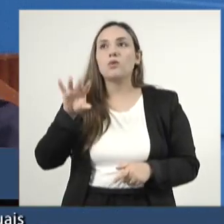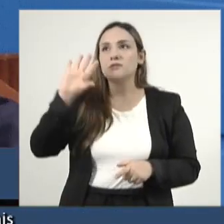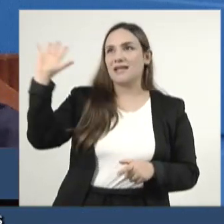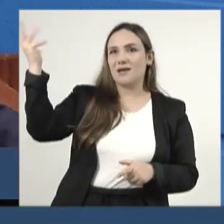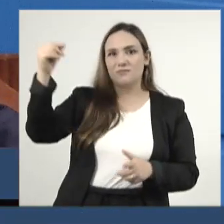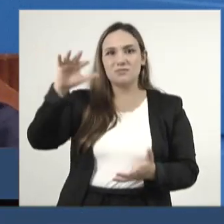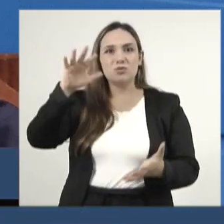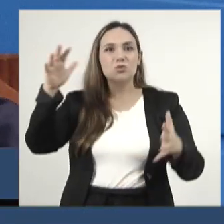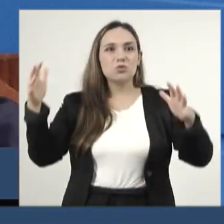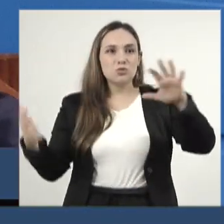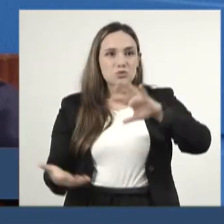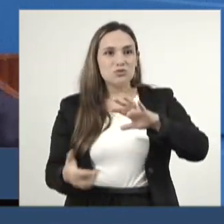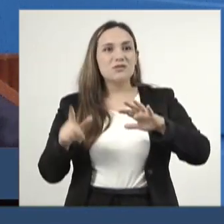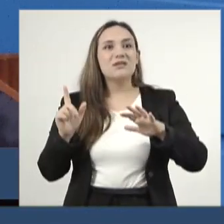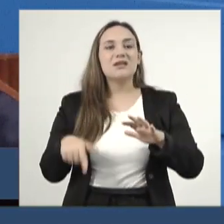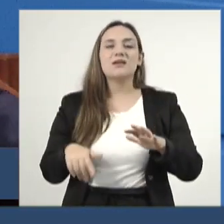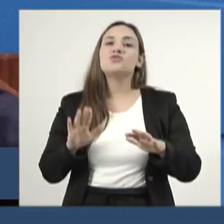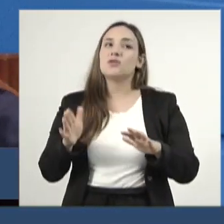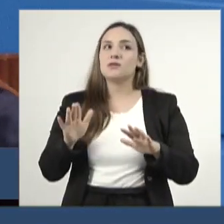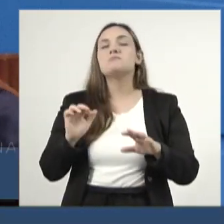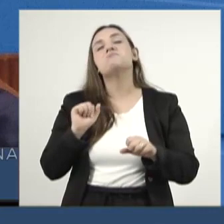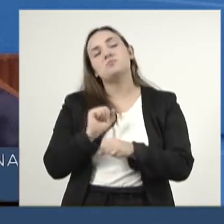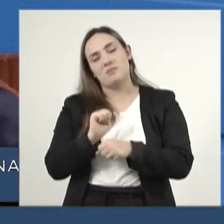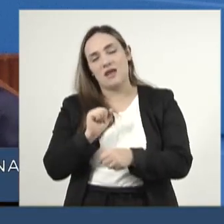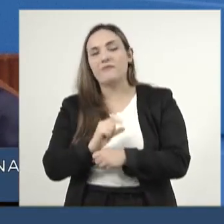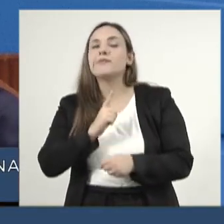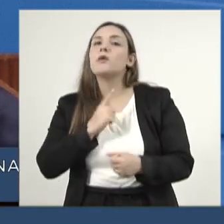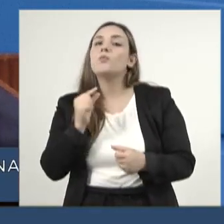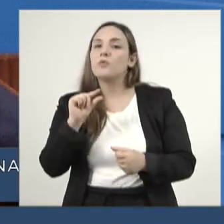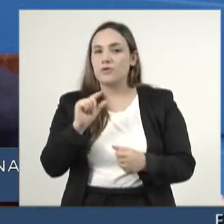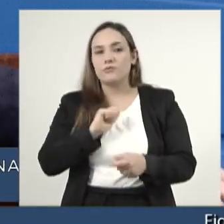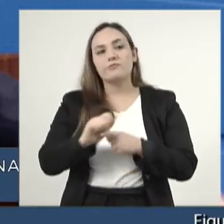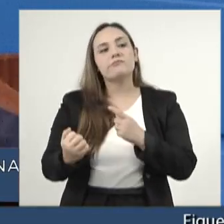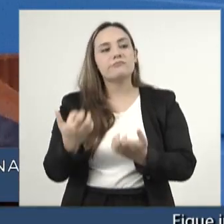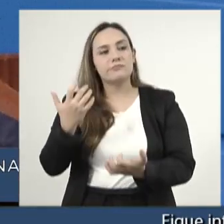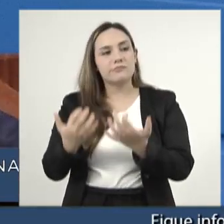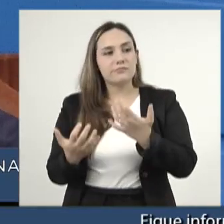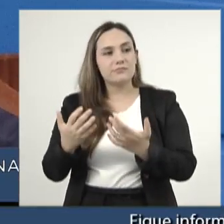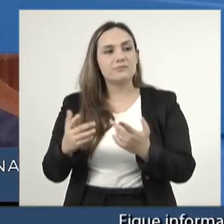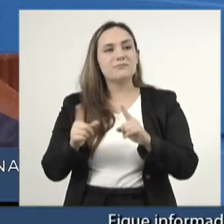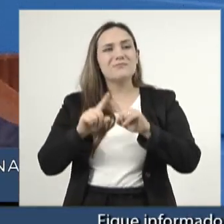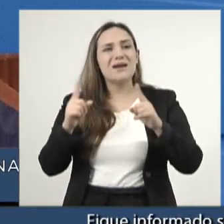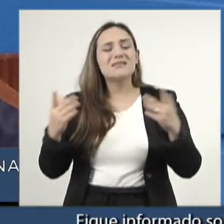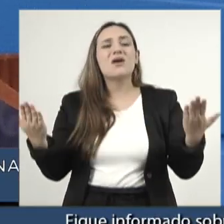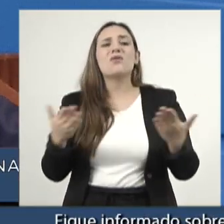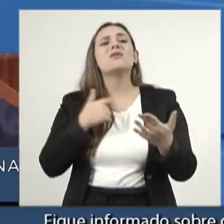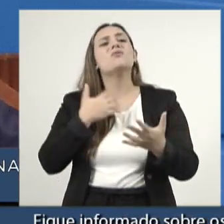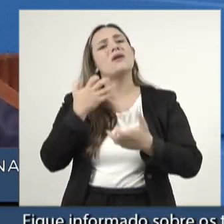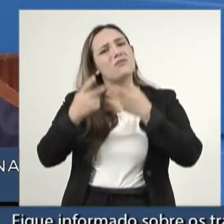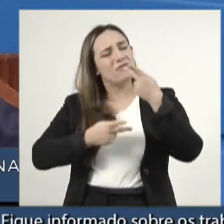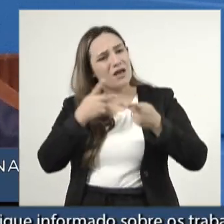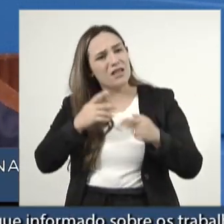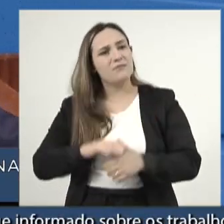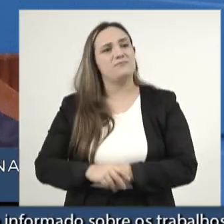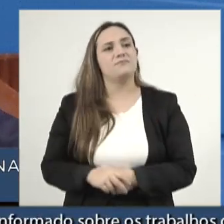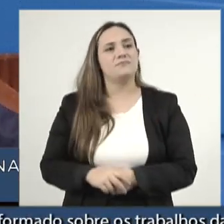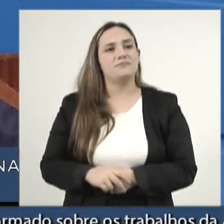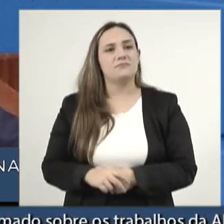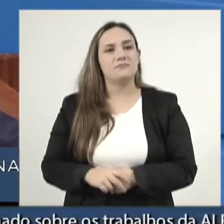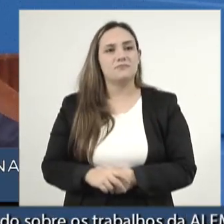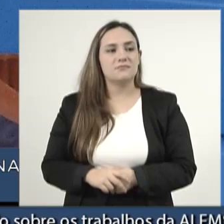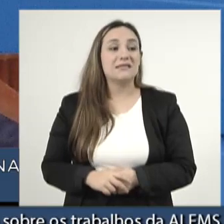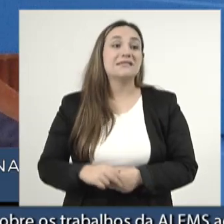de uma certa forma, era previsto acontecer, né? E é aqui que eu gostaria de chegar, né?